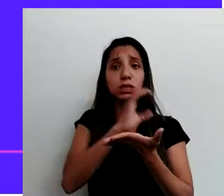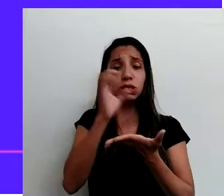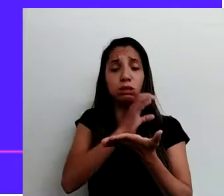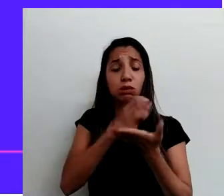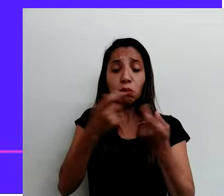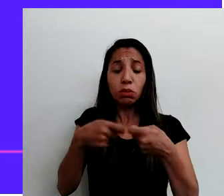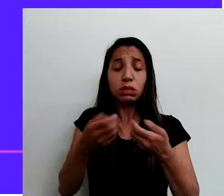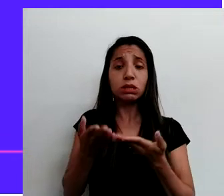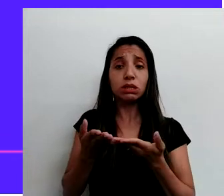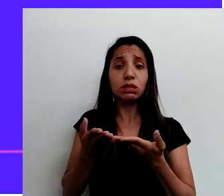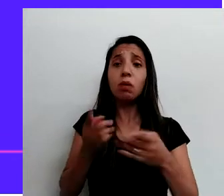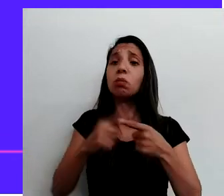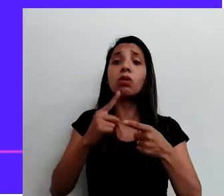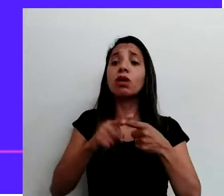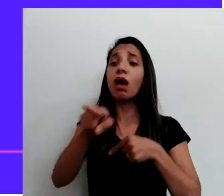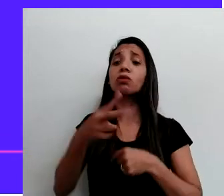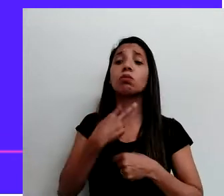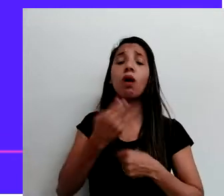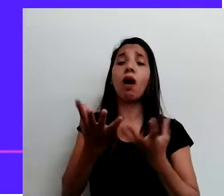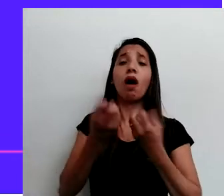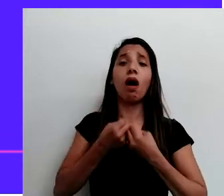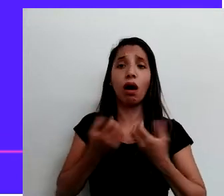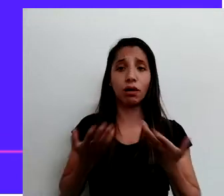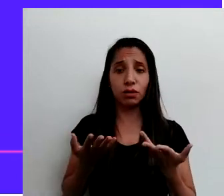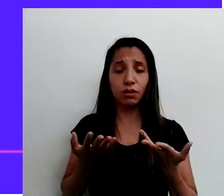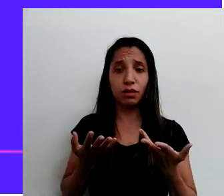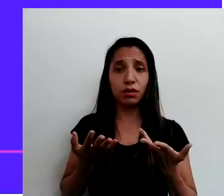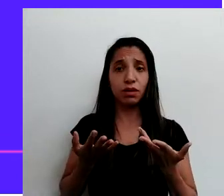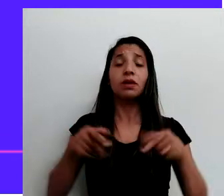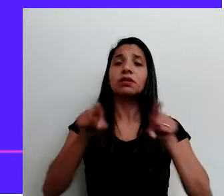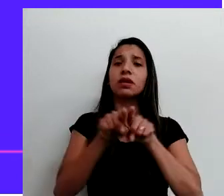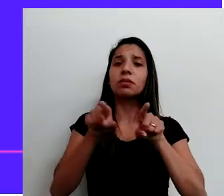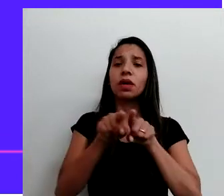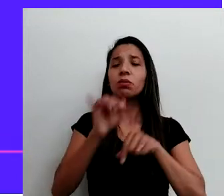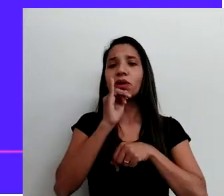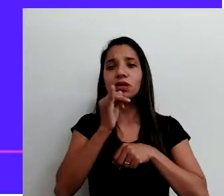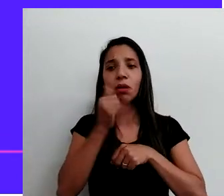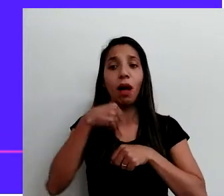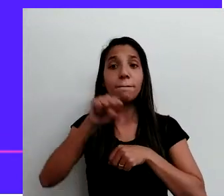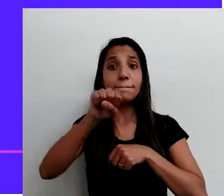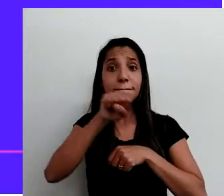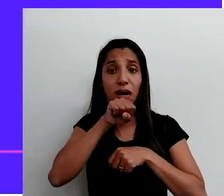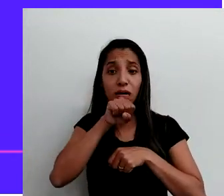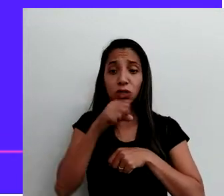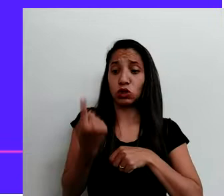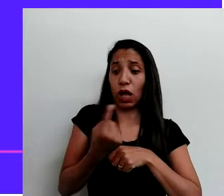casa, né, e não tem como, não tem cuidadora, não tem como, não tem como